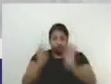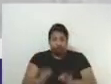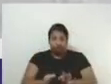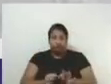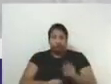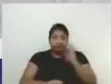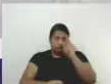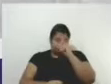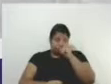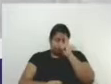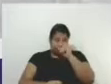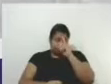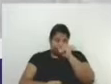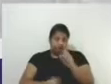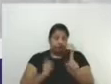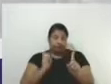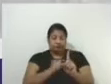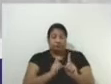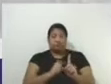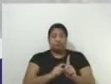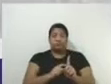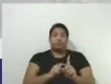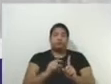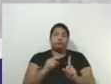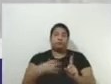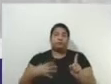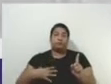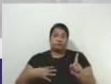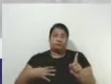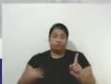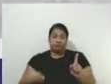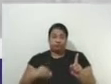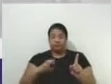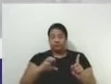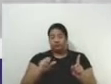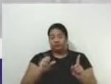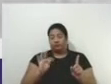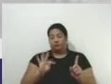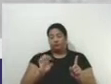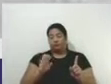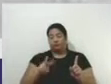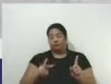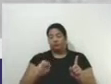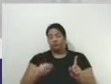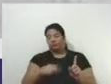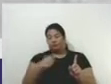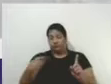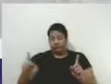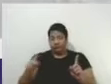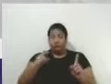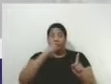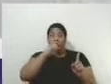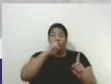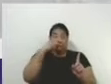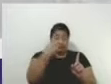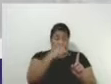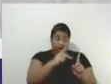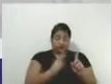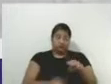do... O Estevão, bem-vindo, é um menino maravilhoso, que gosta de política.